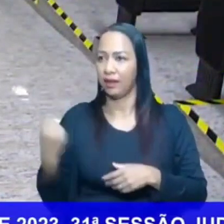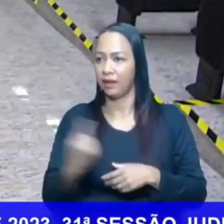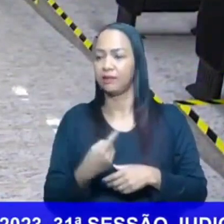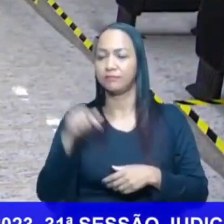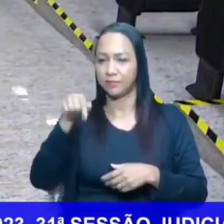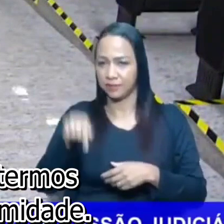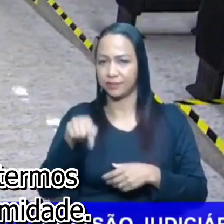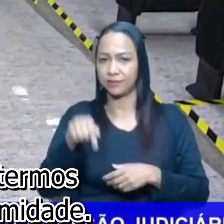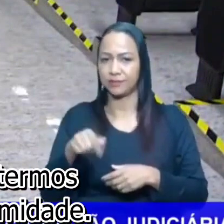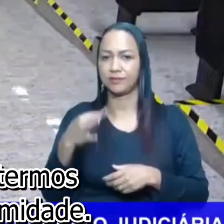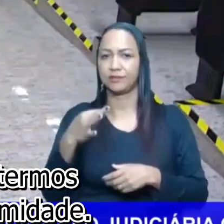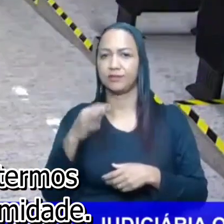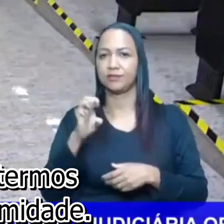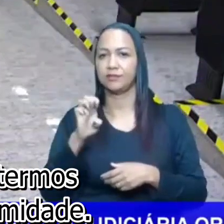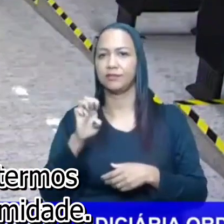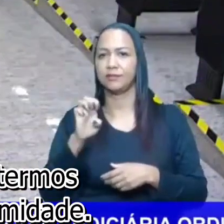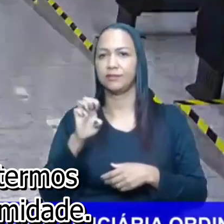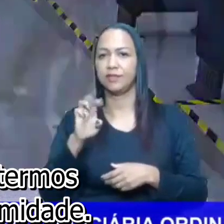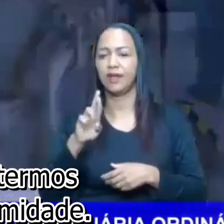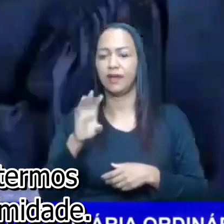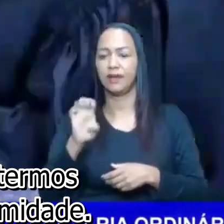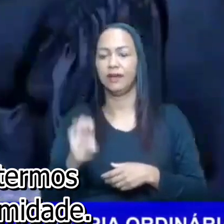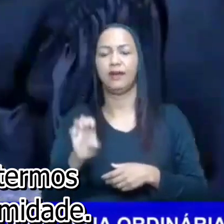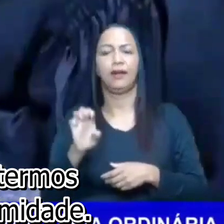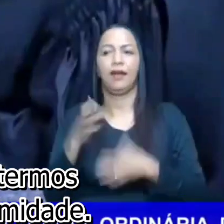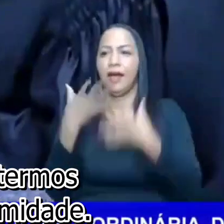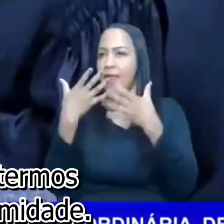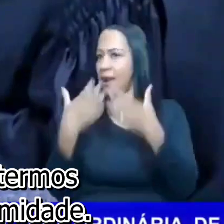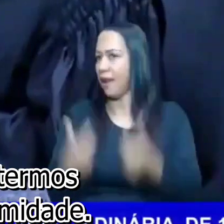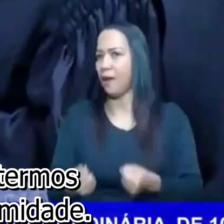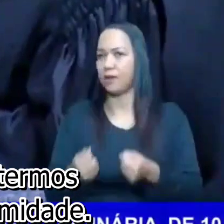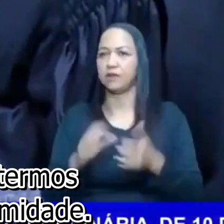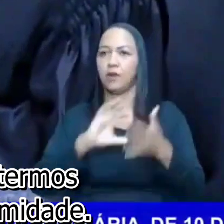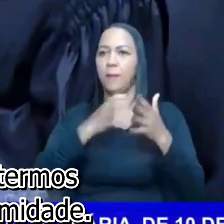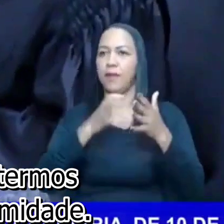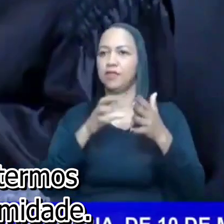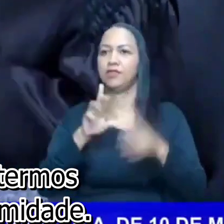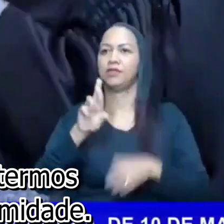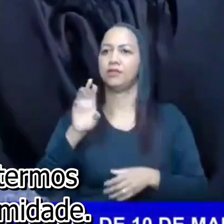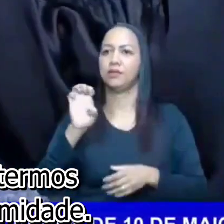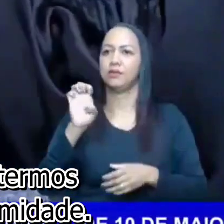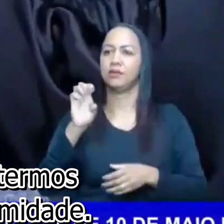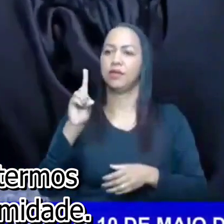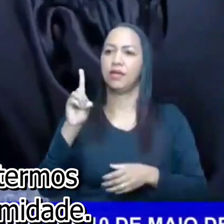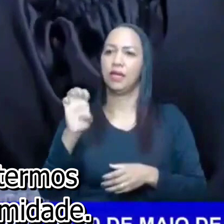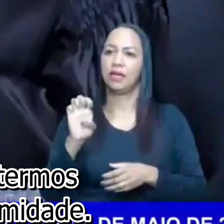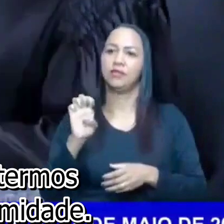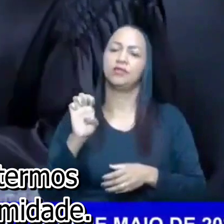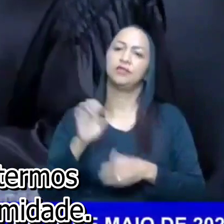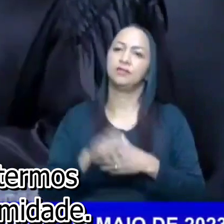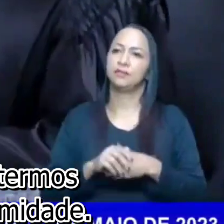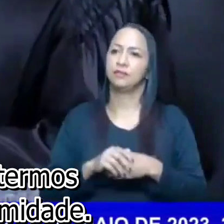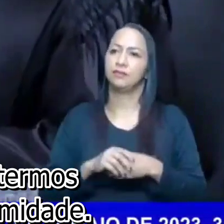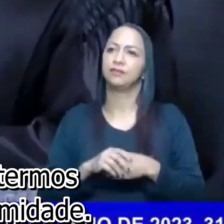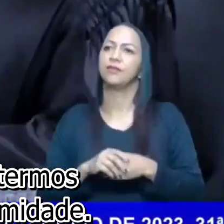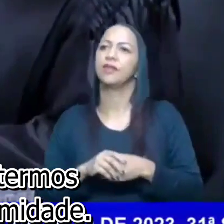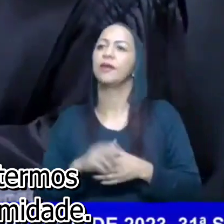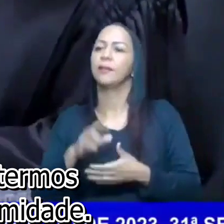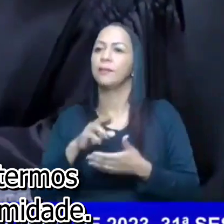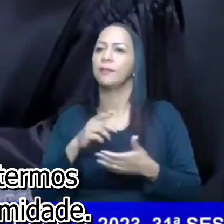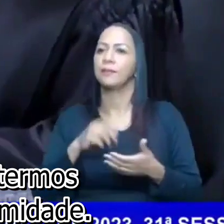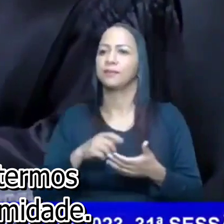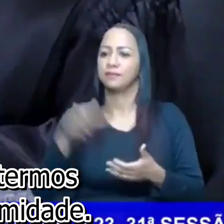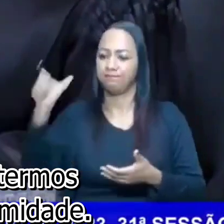Amapá desaprovou as contas do Partido Rede nos termos do voto proferido pelo relator e